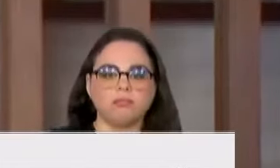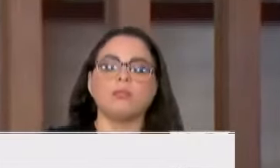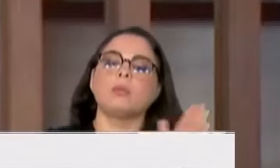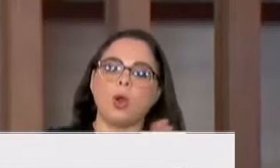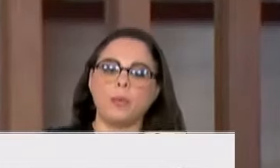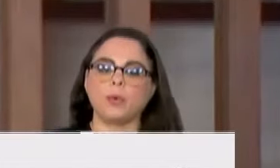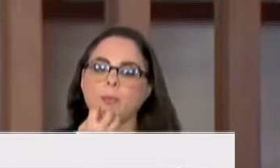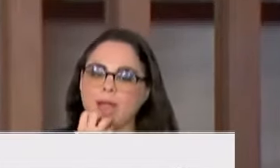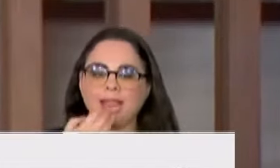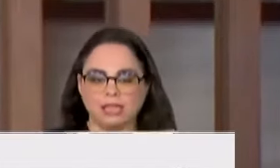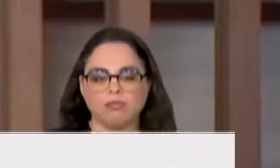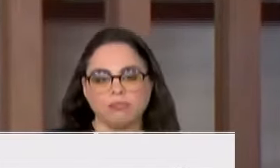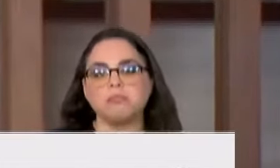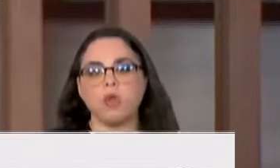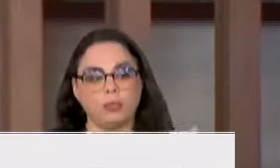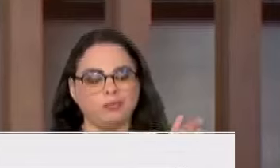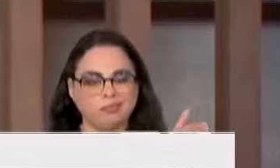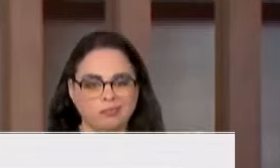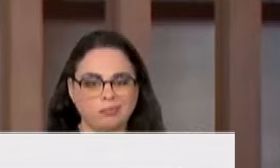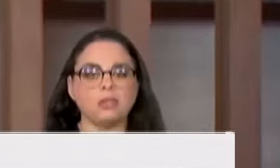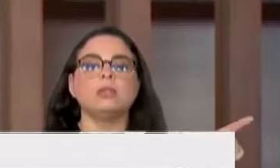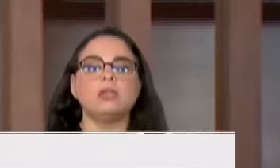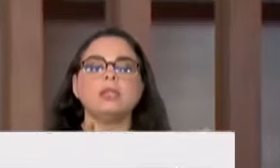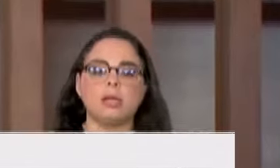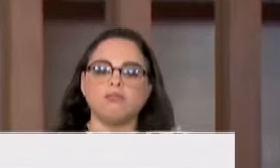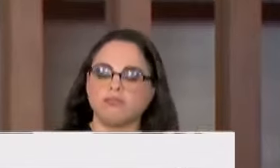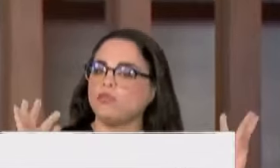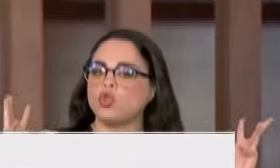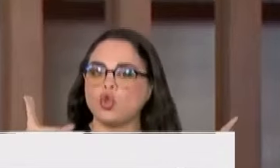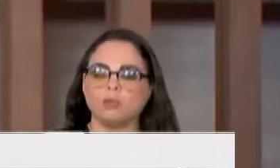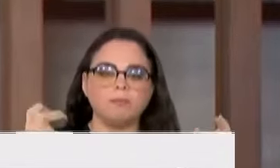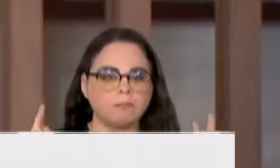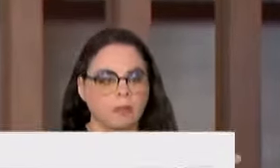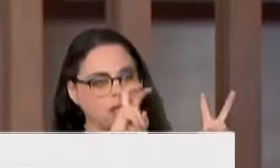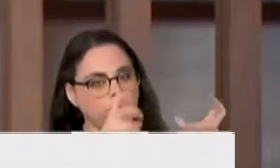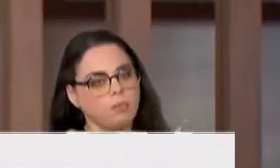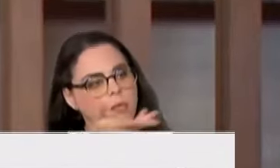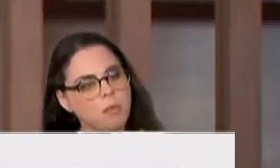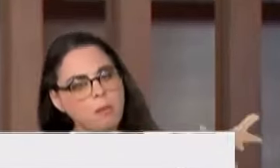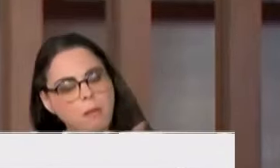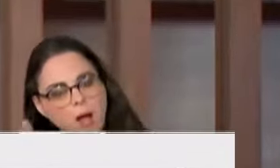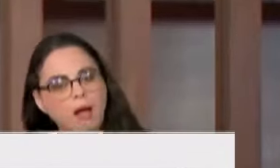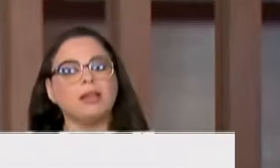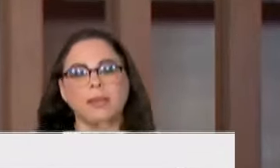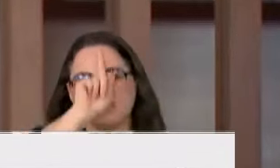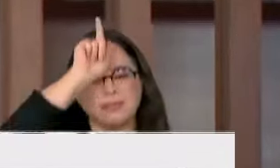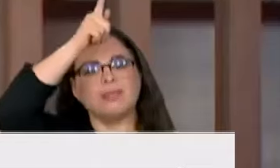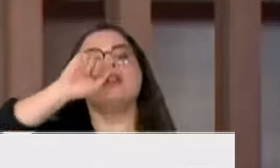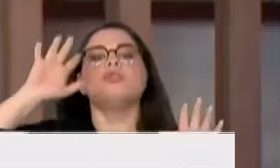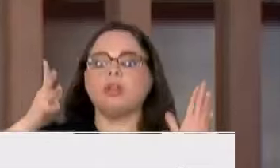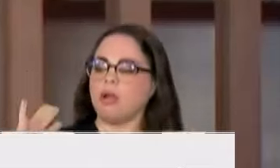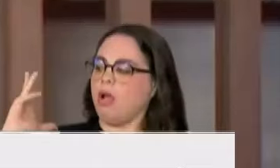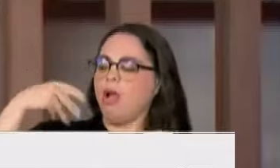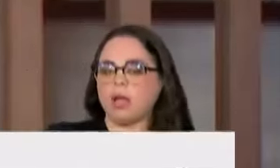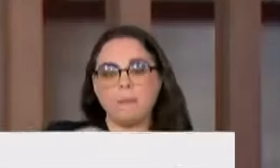Relações Exteriores da Síria. Com todos eles eu tratei do tema, também da Jordânia, com quem já tínhamos tratado